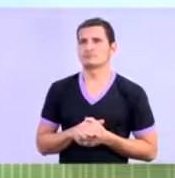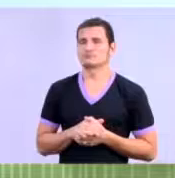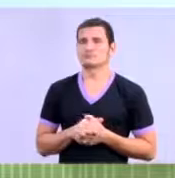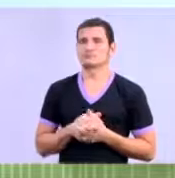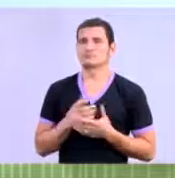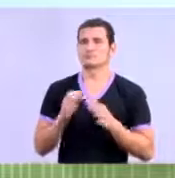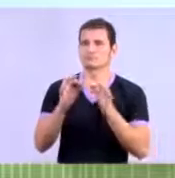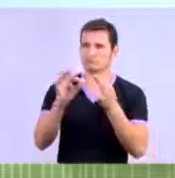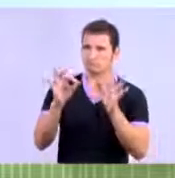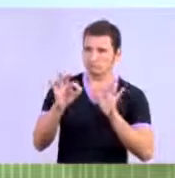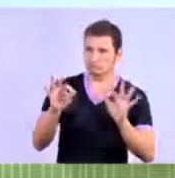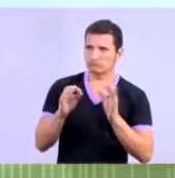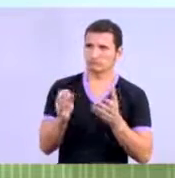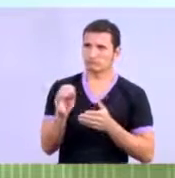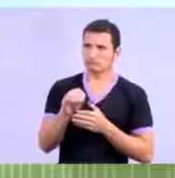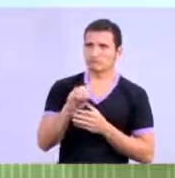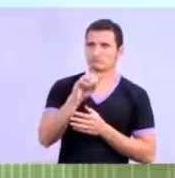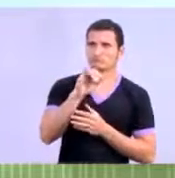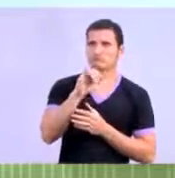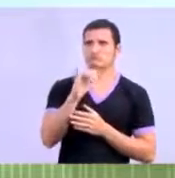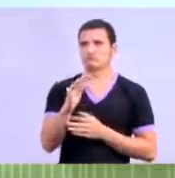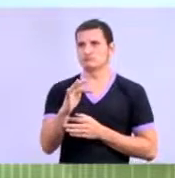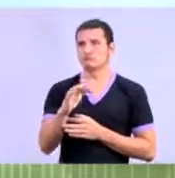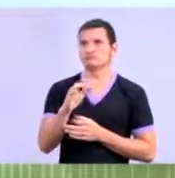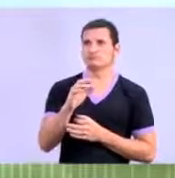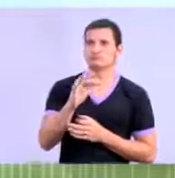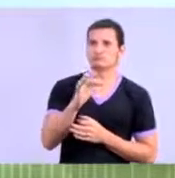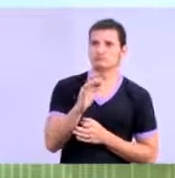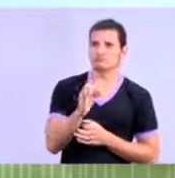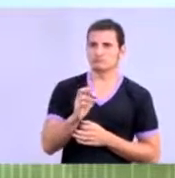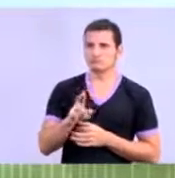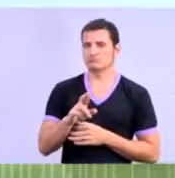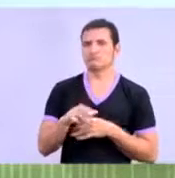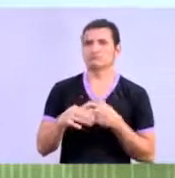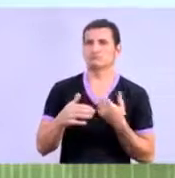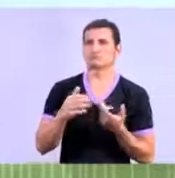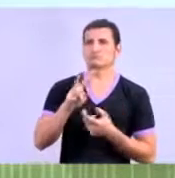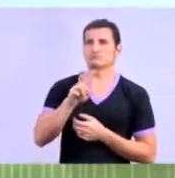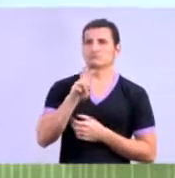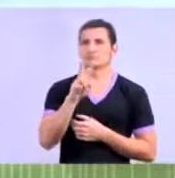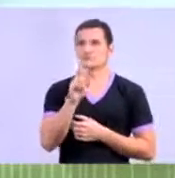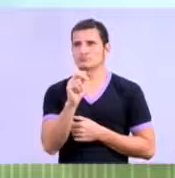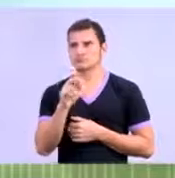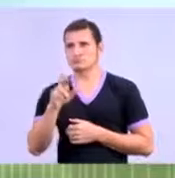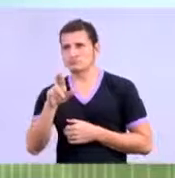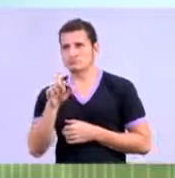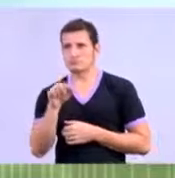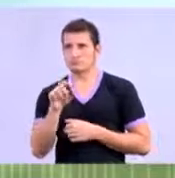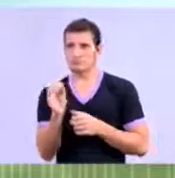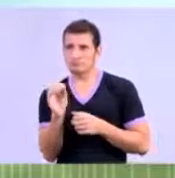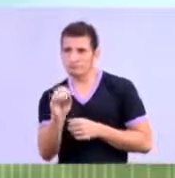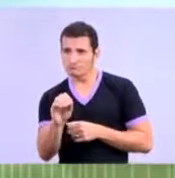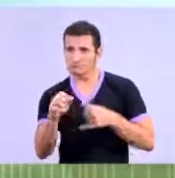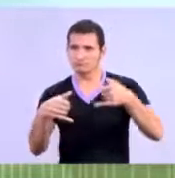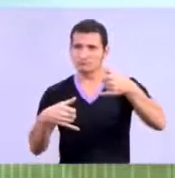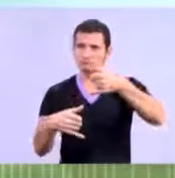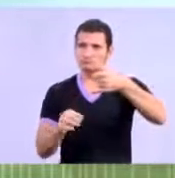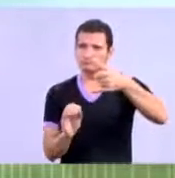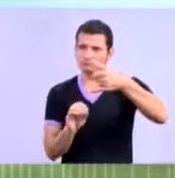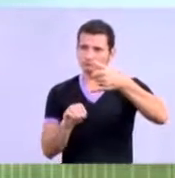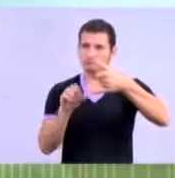de comando, ali você vai colocar os ifs, ali você vai colocar o for, ali você vai declarar outras variáveis, ali você vai fazer um subprograma mesmo, que vai